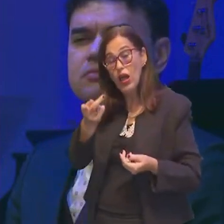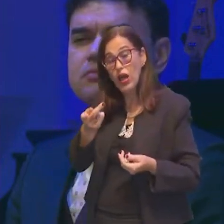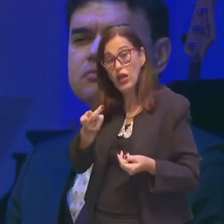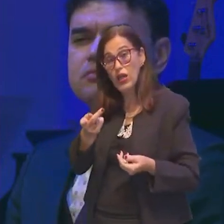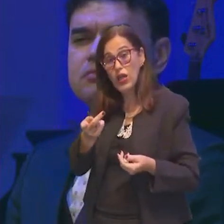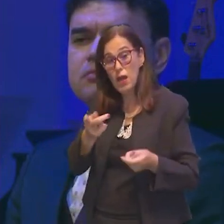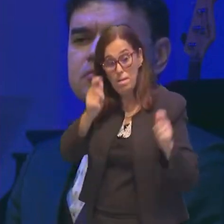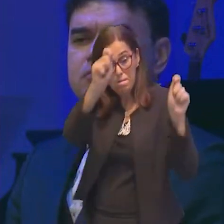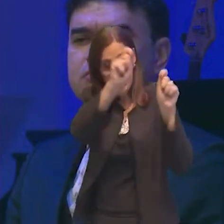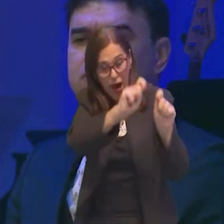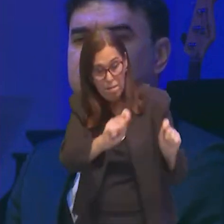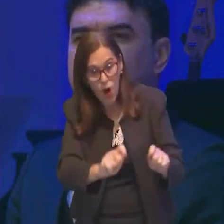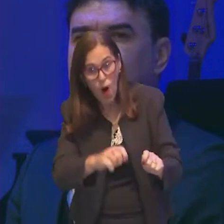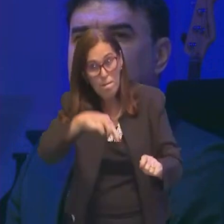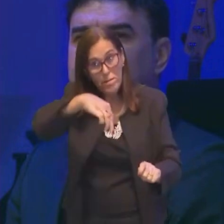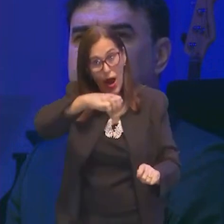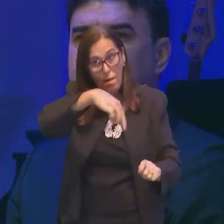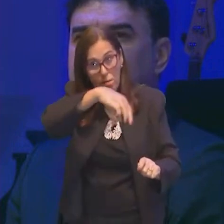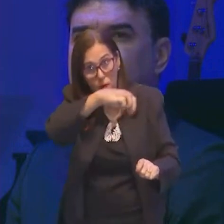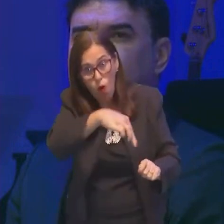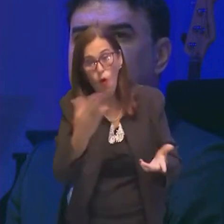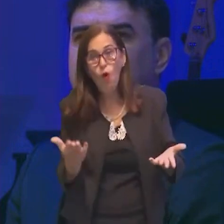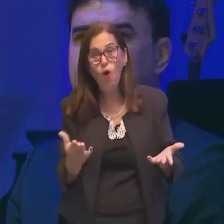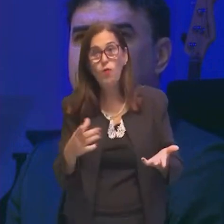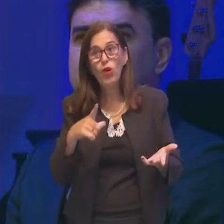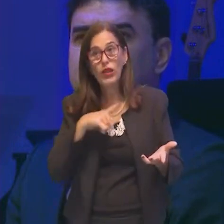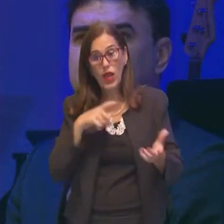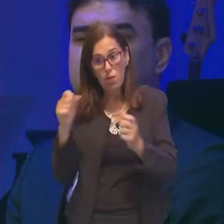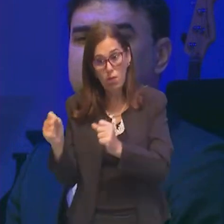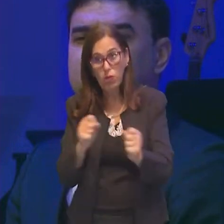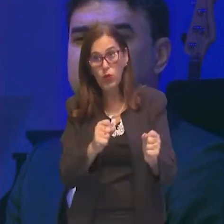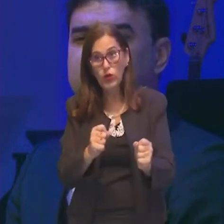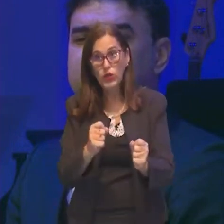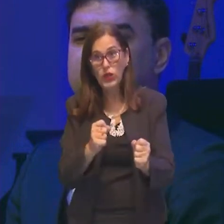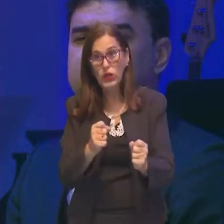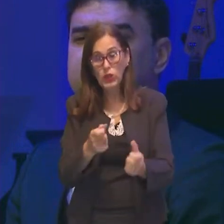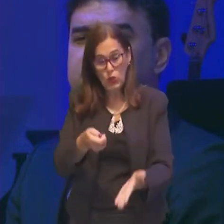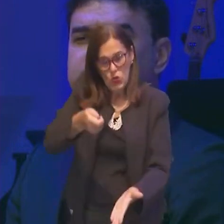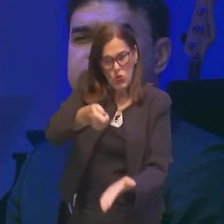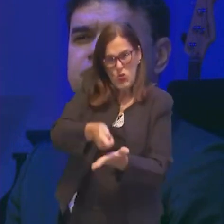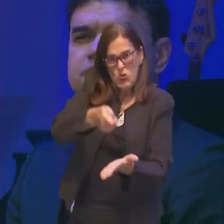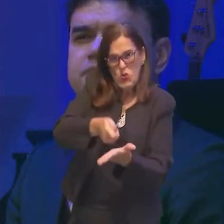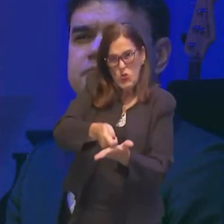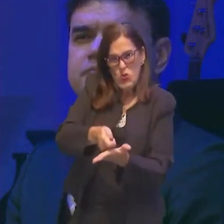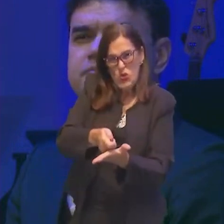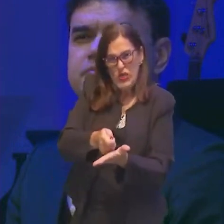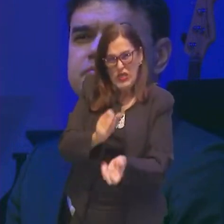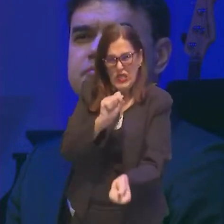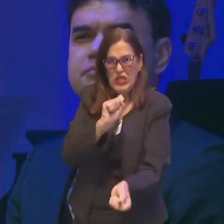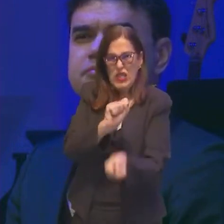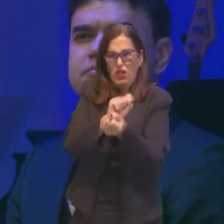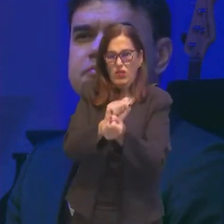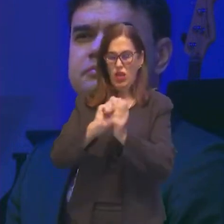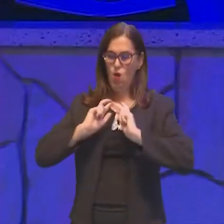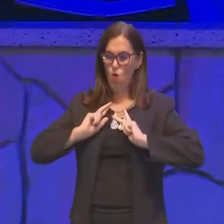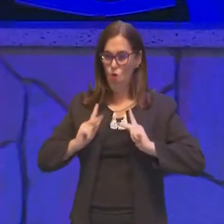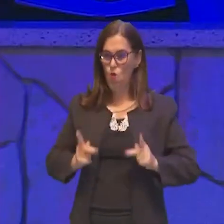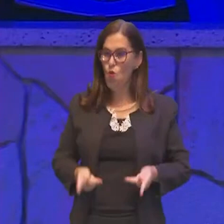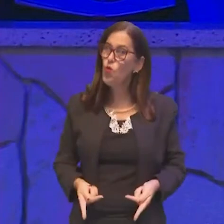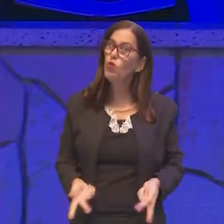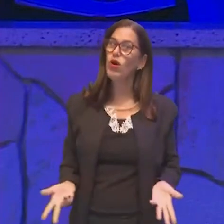moedas. Porque as riquezas têm o poder de subjugar e escravizar o ser humano. E